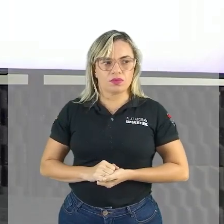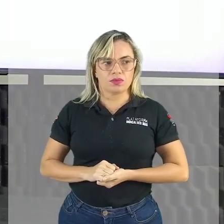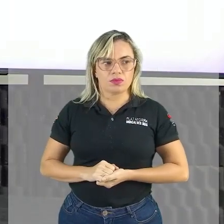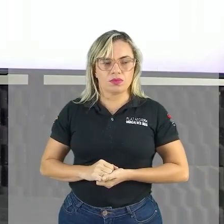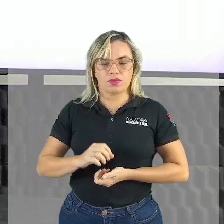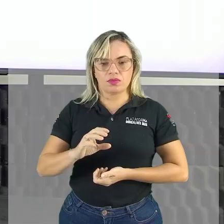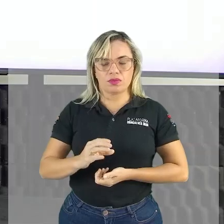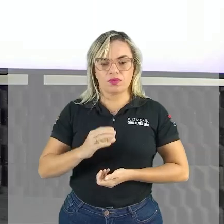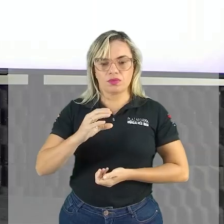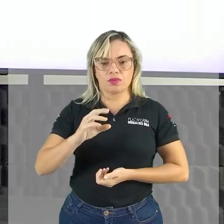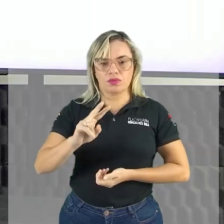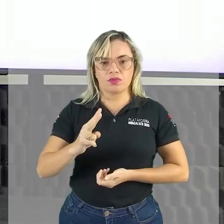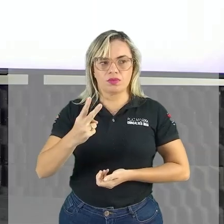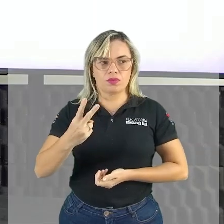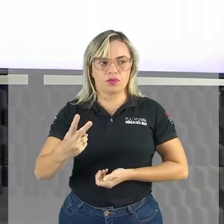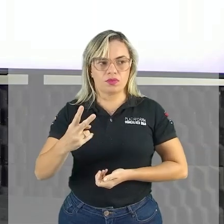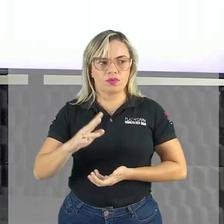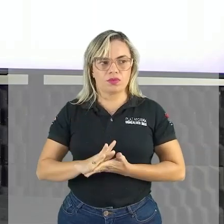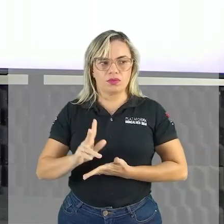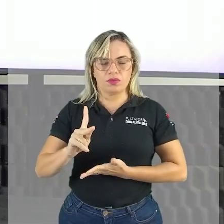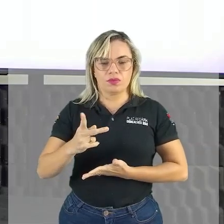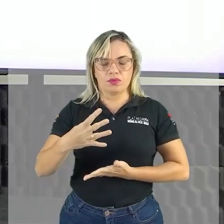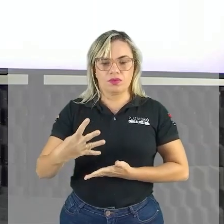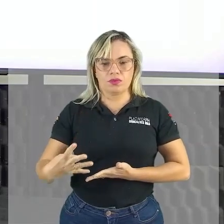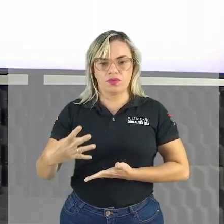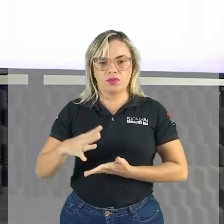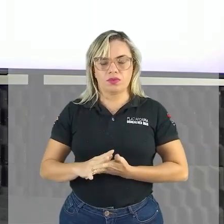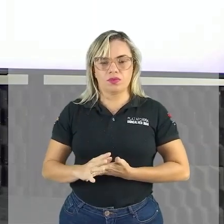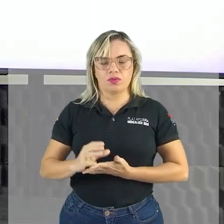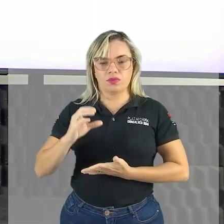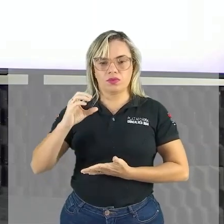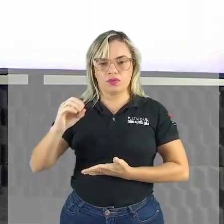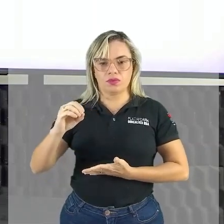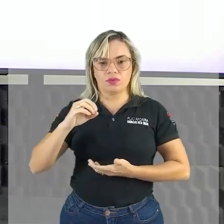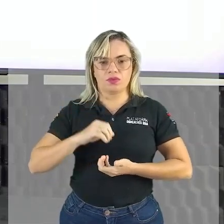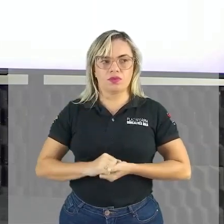4 hidrogênios, 1 oxigênio.